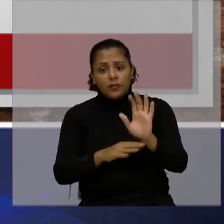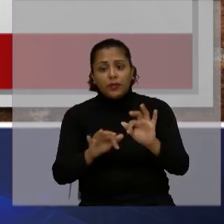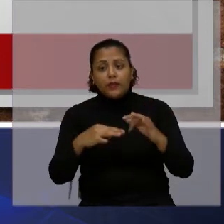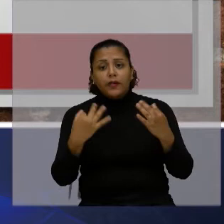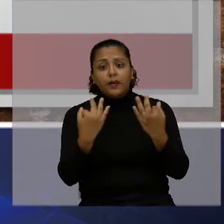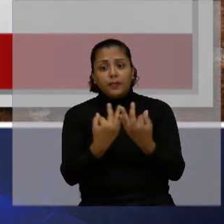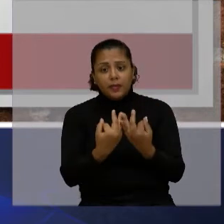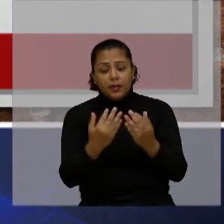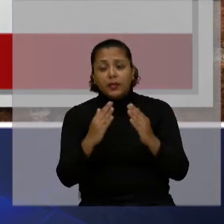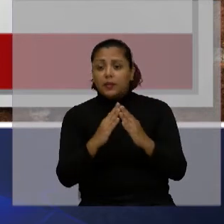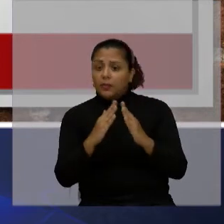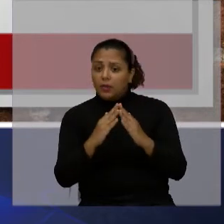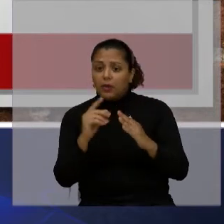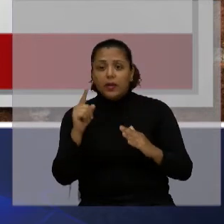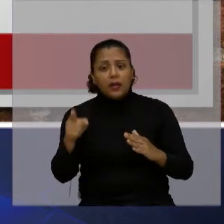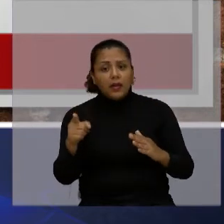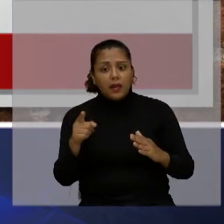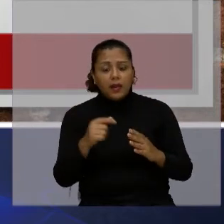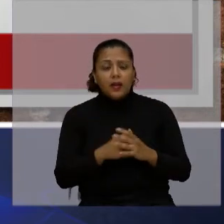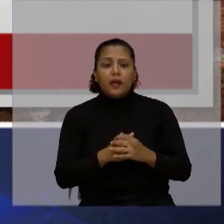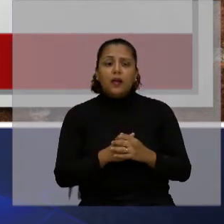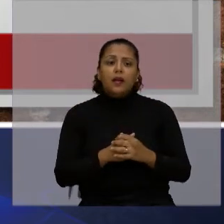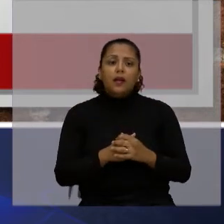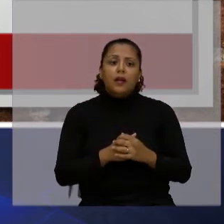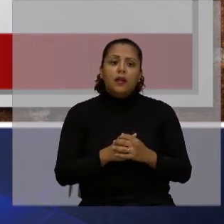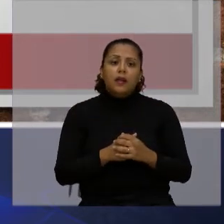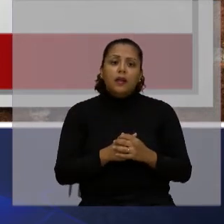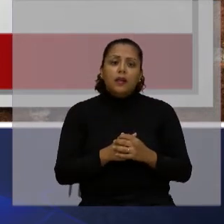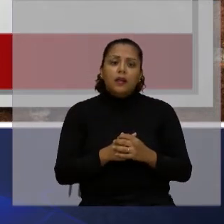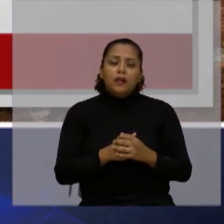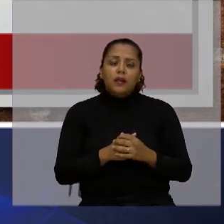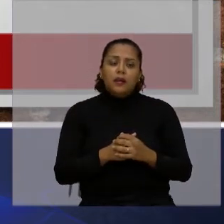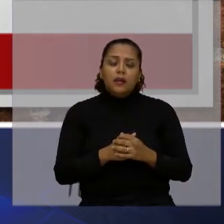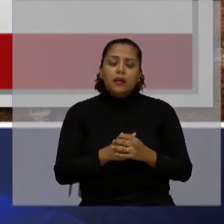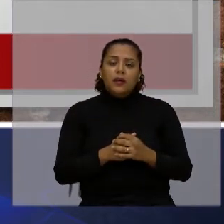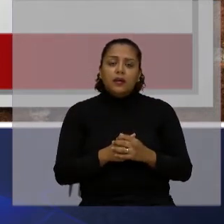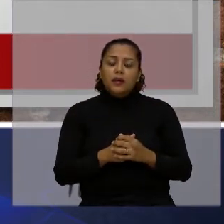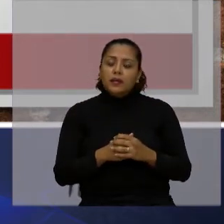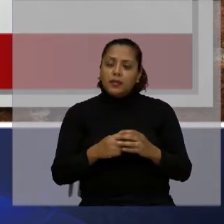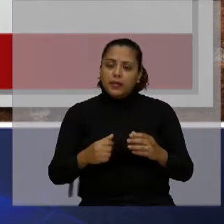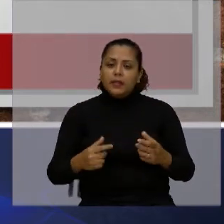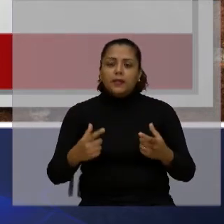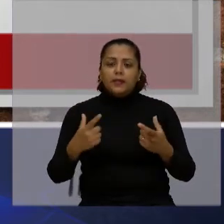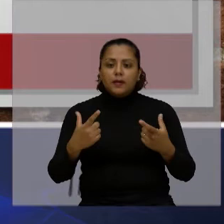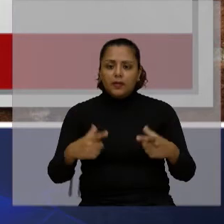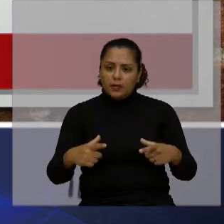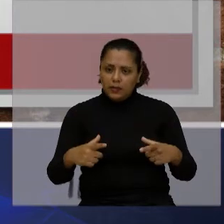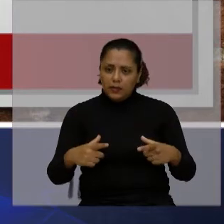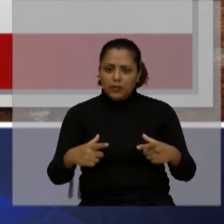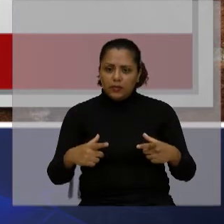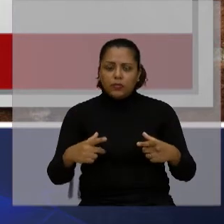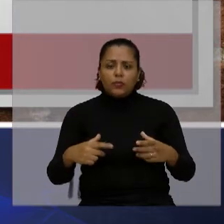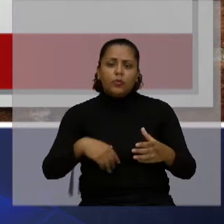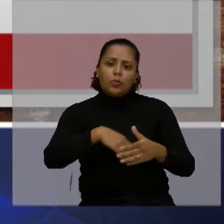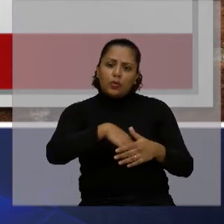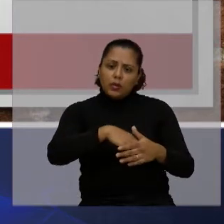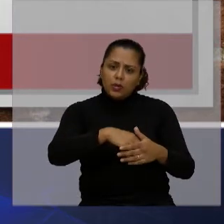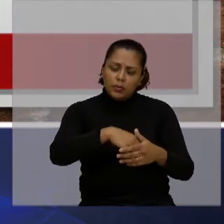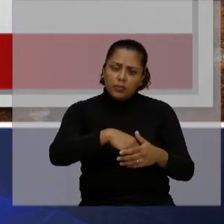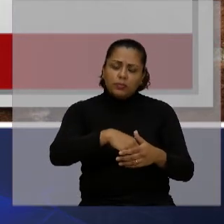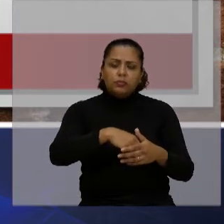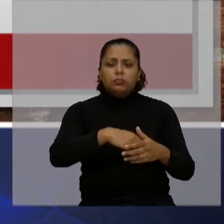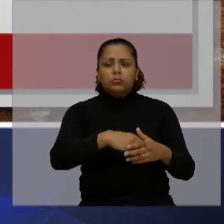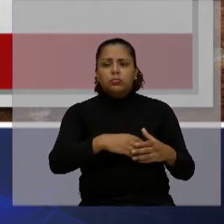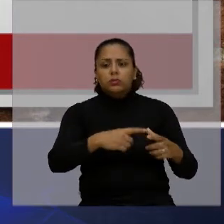naquele vestiário também, porque está sem condições nenhuma, e que possa levar para esse campo escolinha de futebol, possa os times